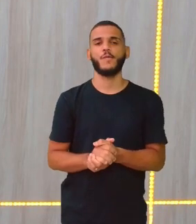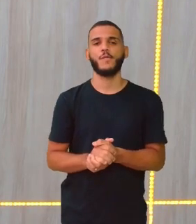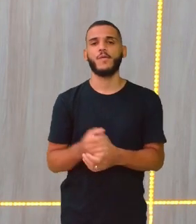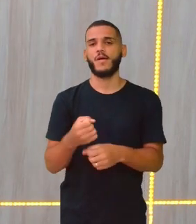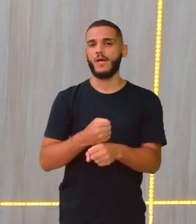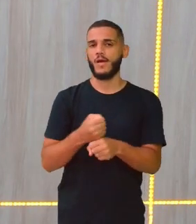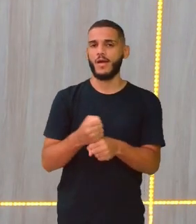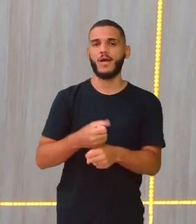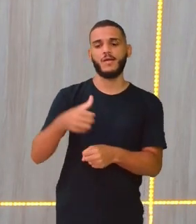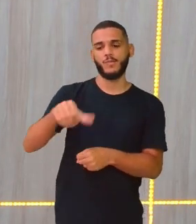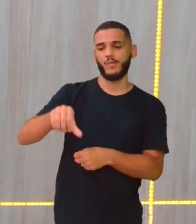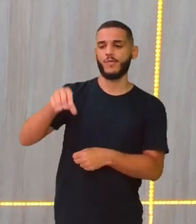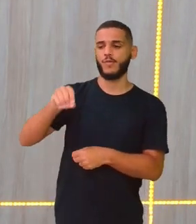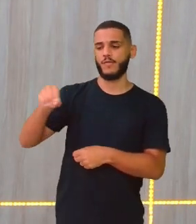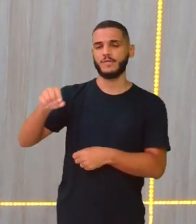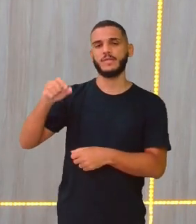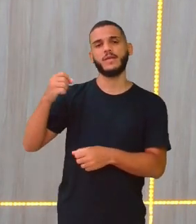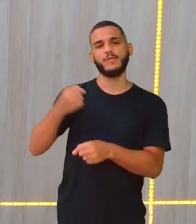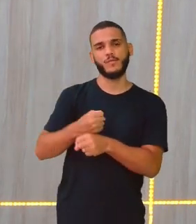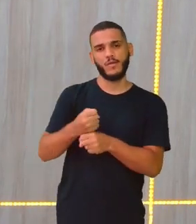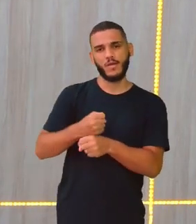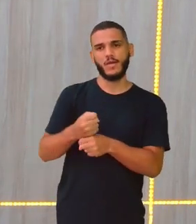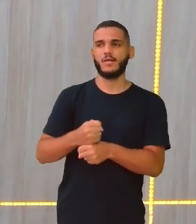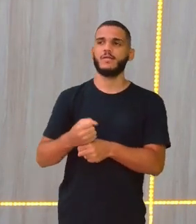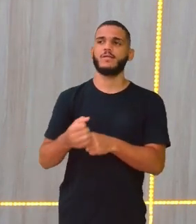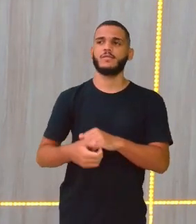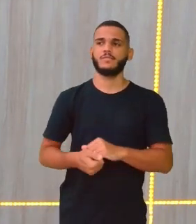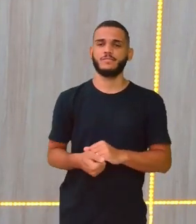anos, 900 anos,